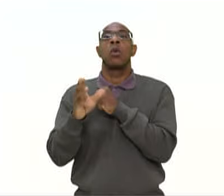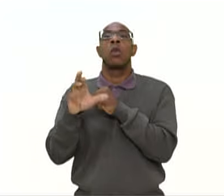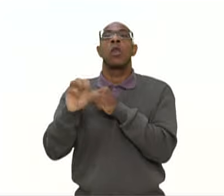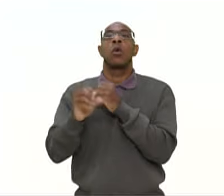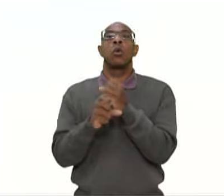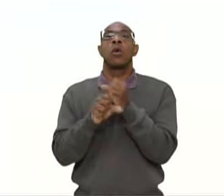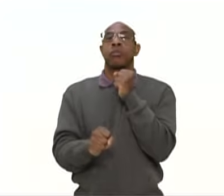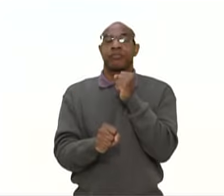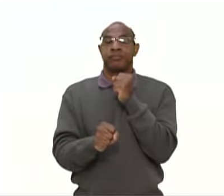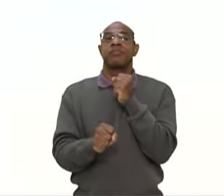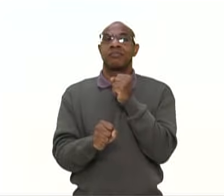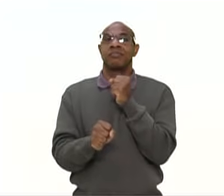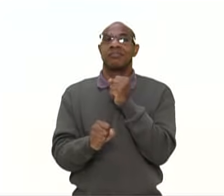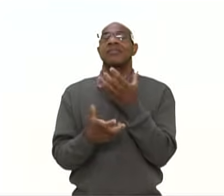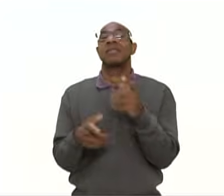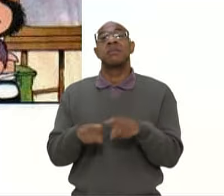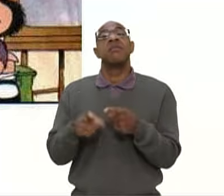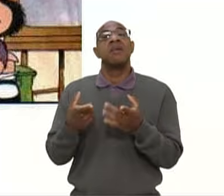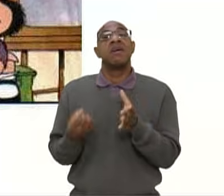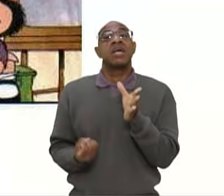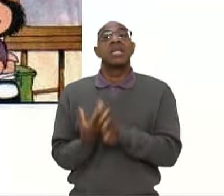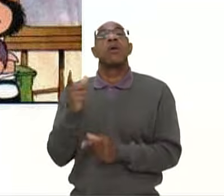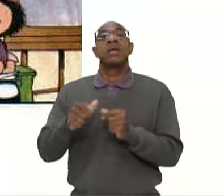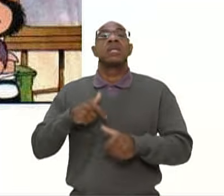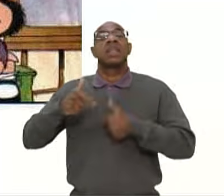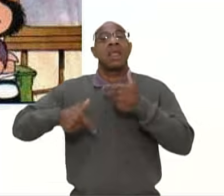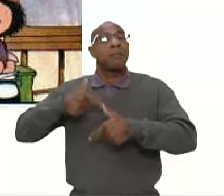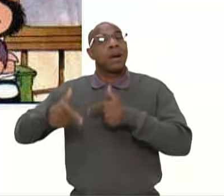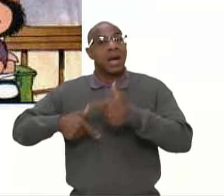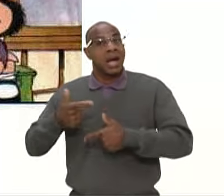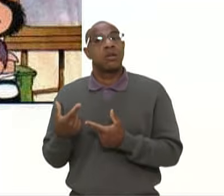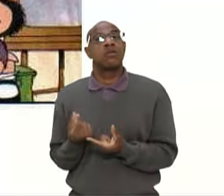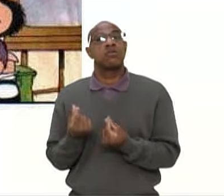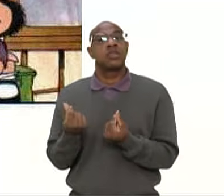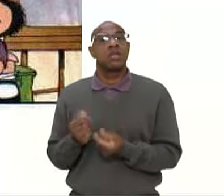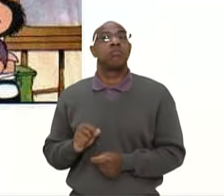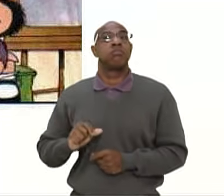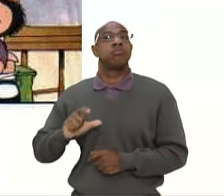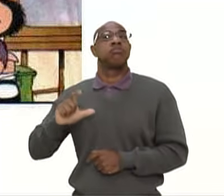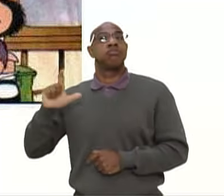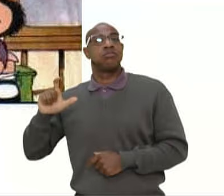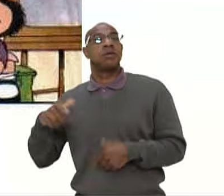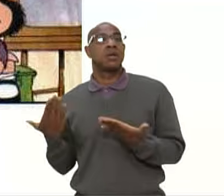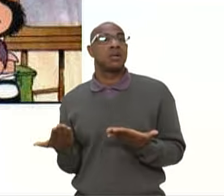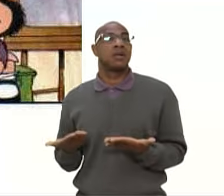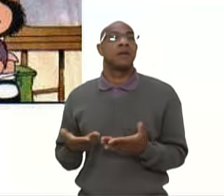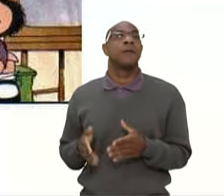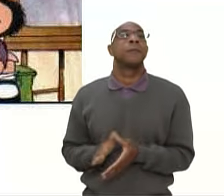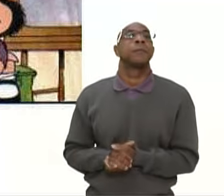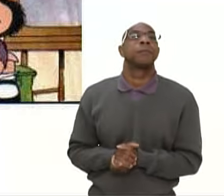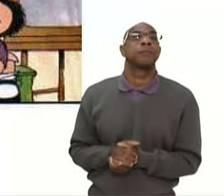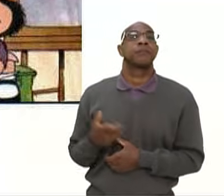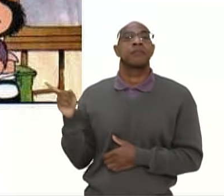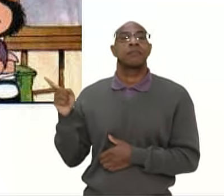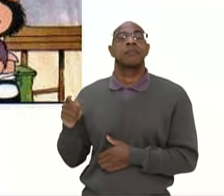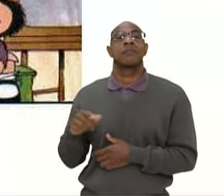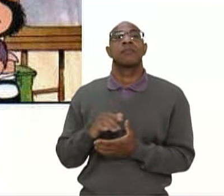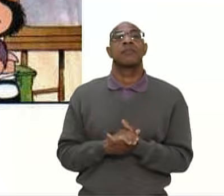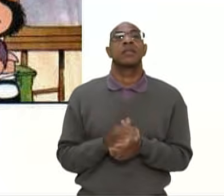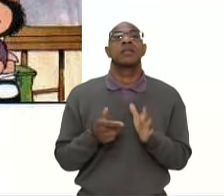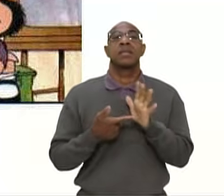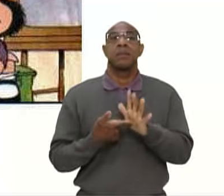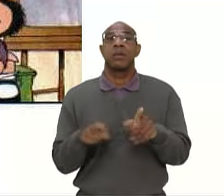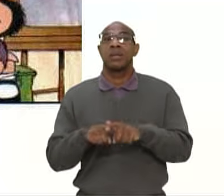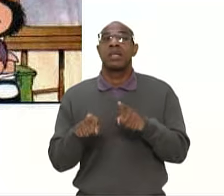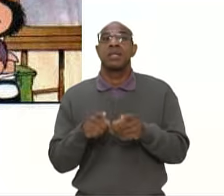o que vai gerar empregos, aumentar a renda e tal, mas uma ruptura nesse modelo representaria uma